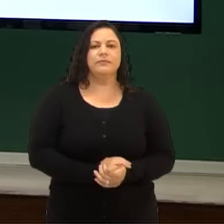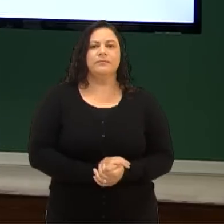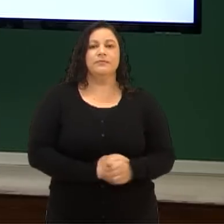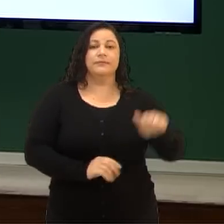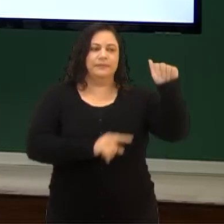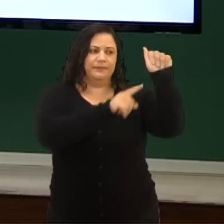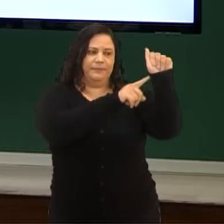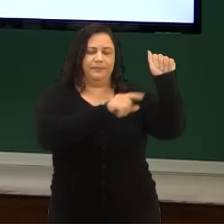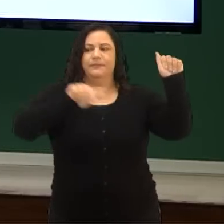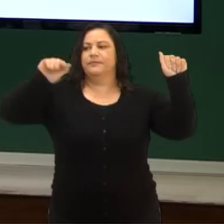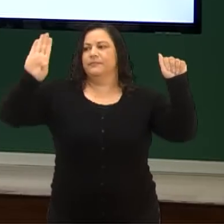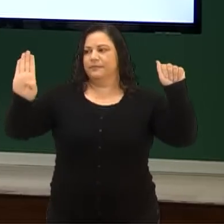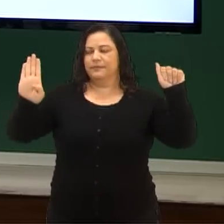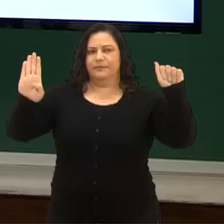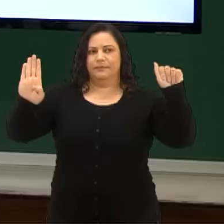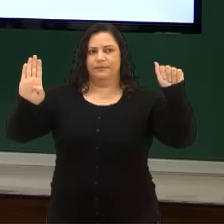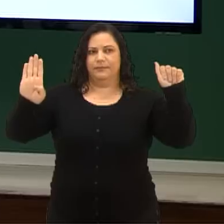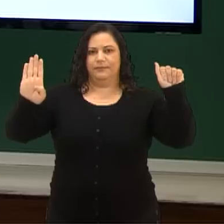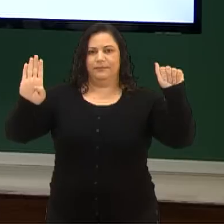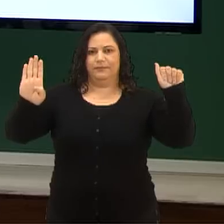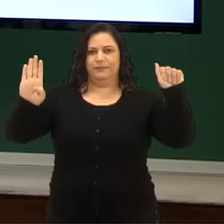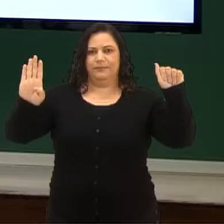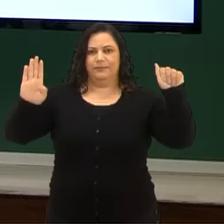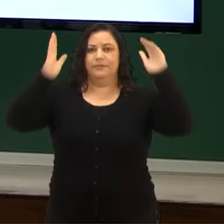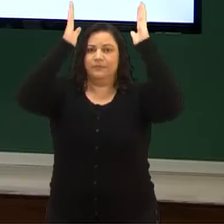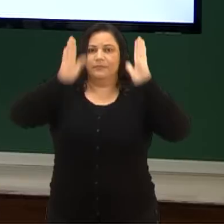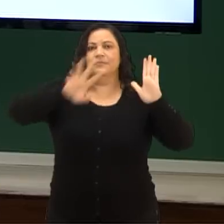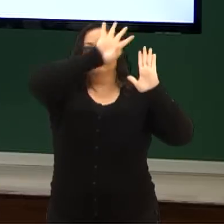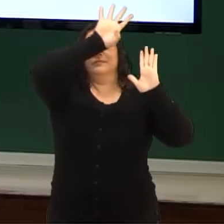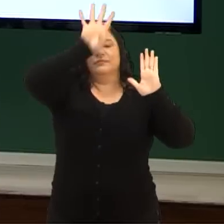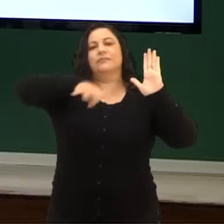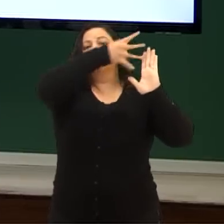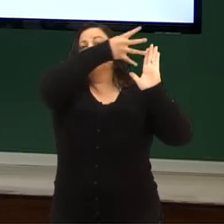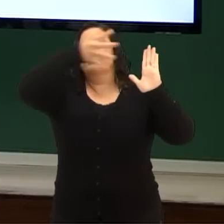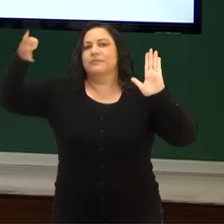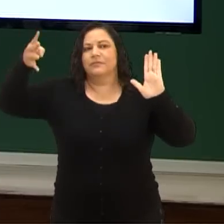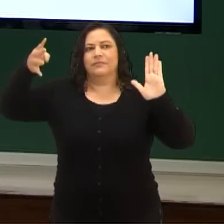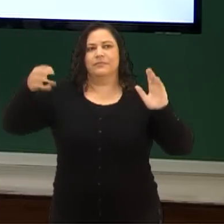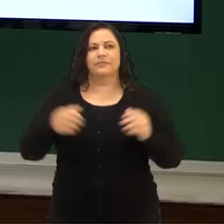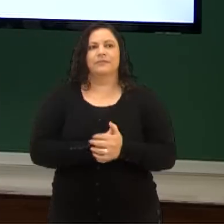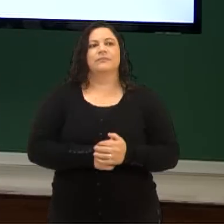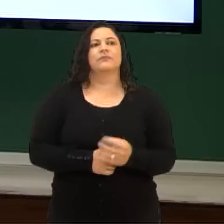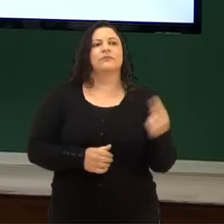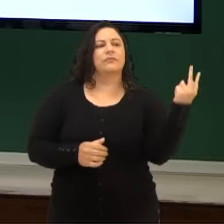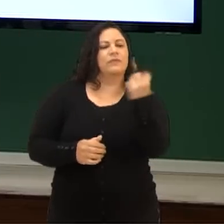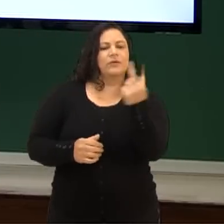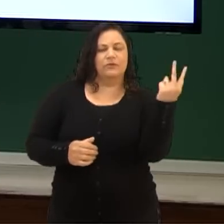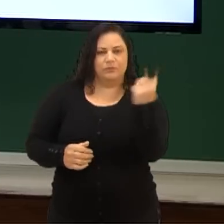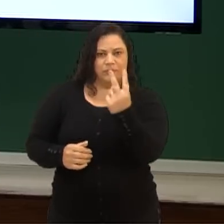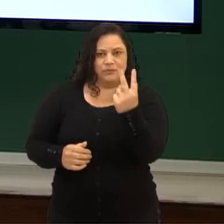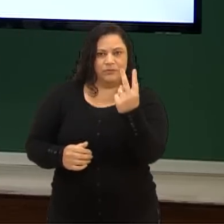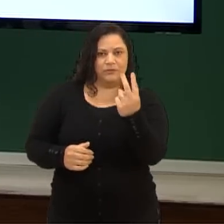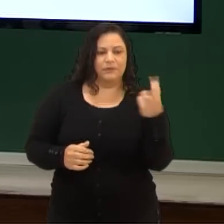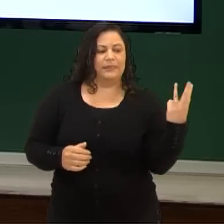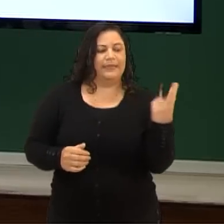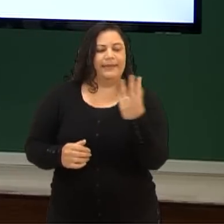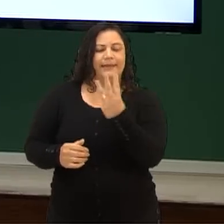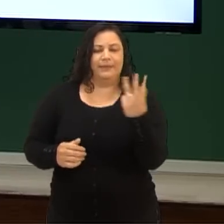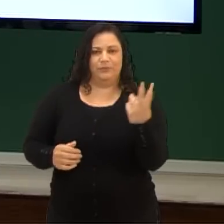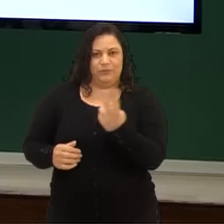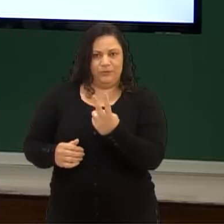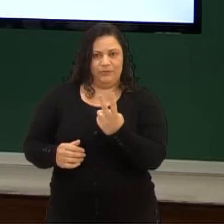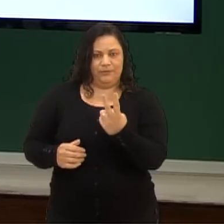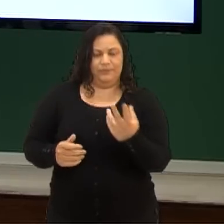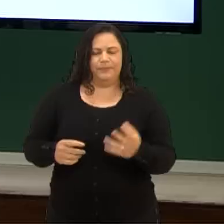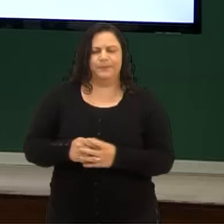e a matriz B com essa carinha, certo? 2 por 2 e 3 por 2, determine